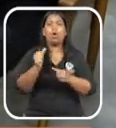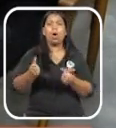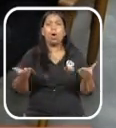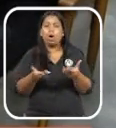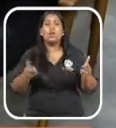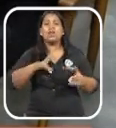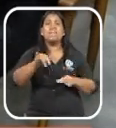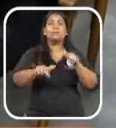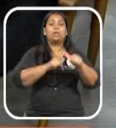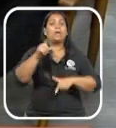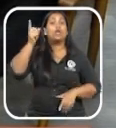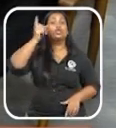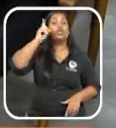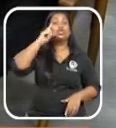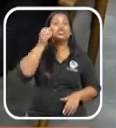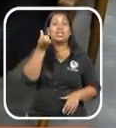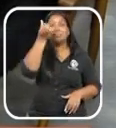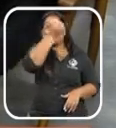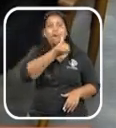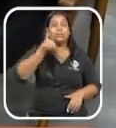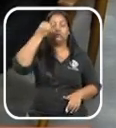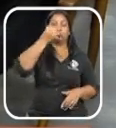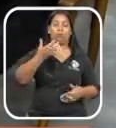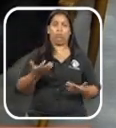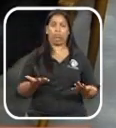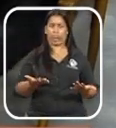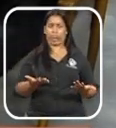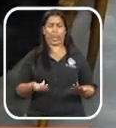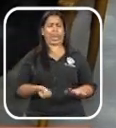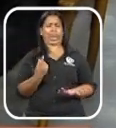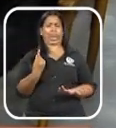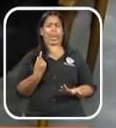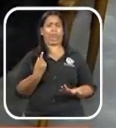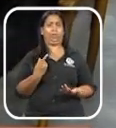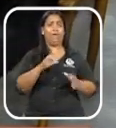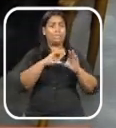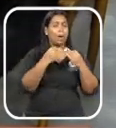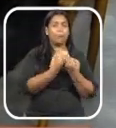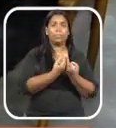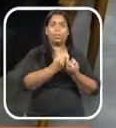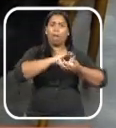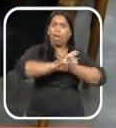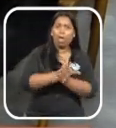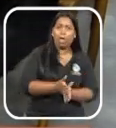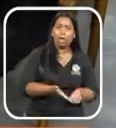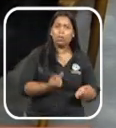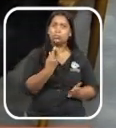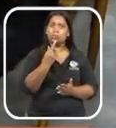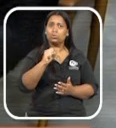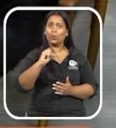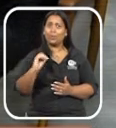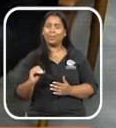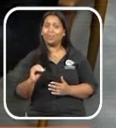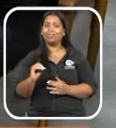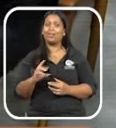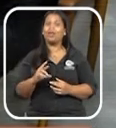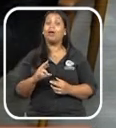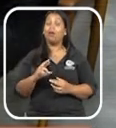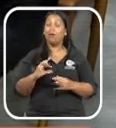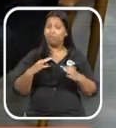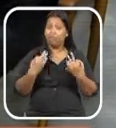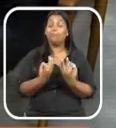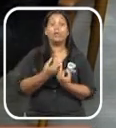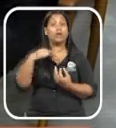família. Destrói uma família. Então, 180 famílias a gente evitou na CPI. Uma empresa aqui trocou